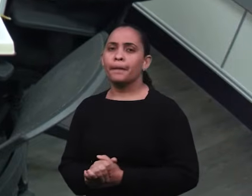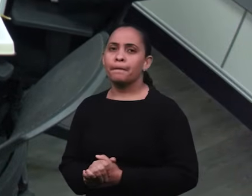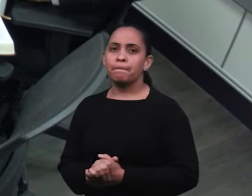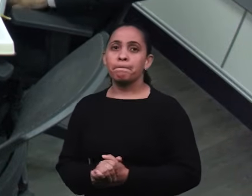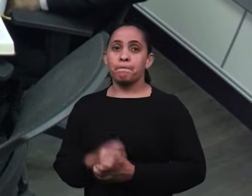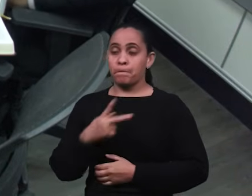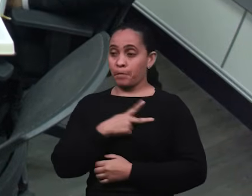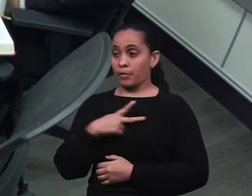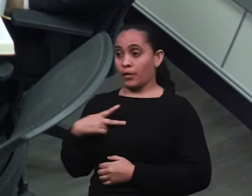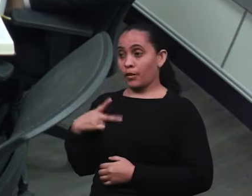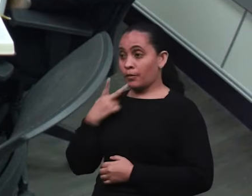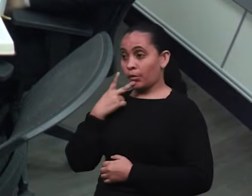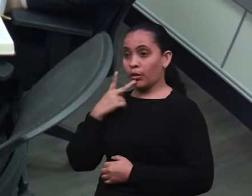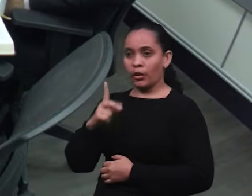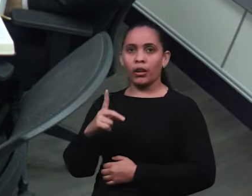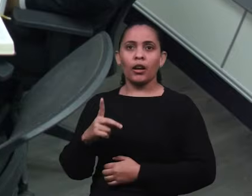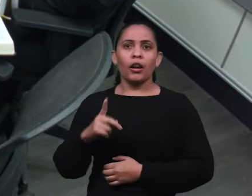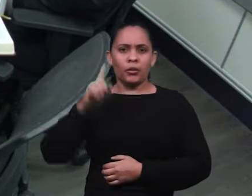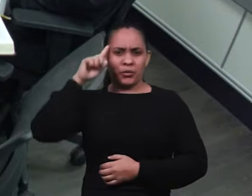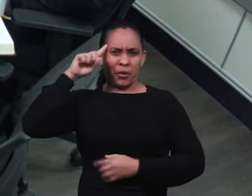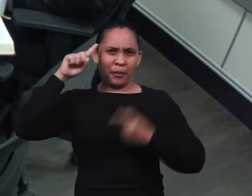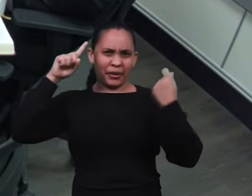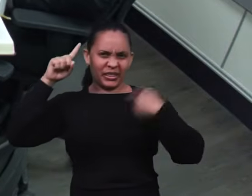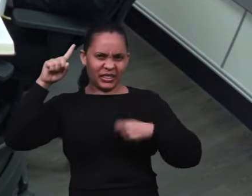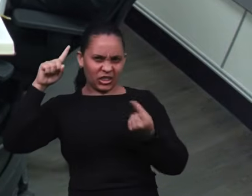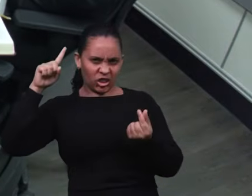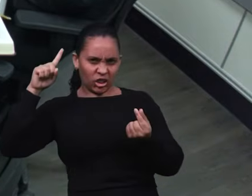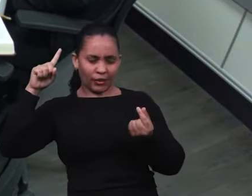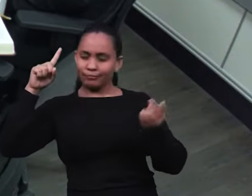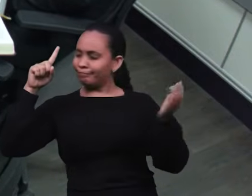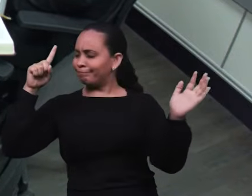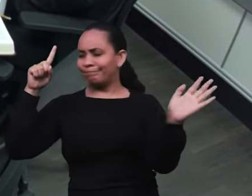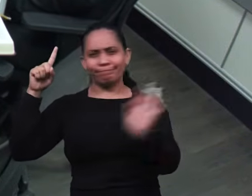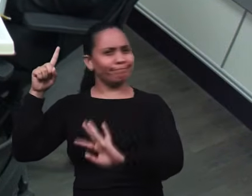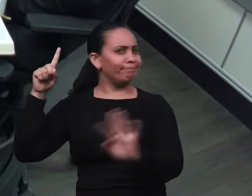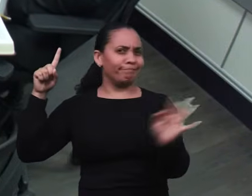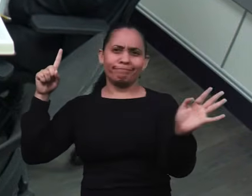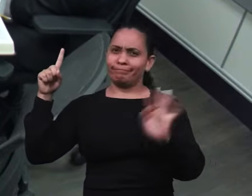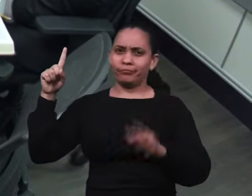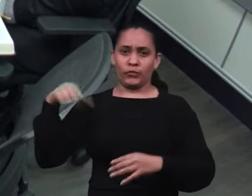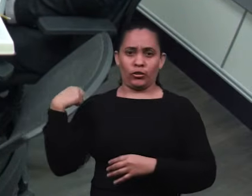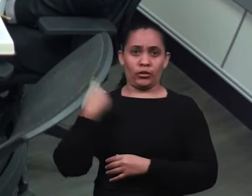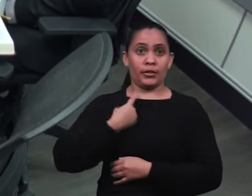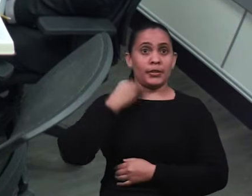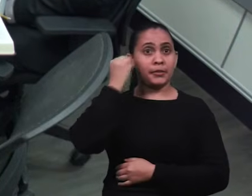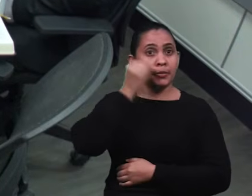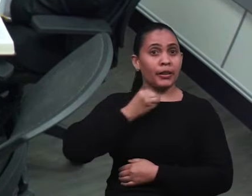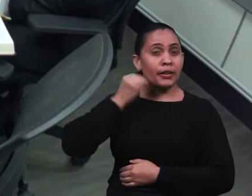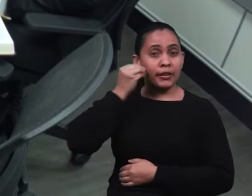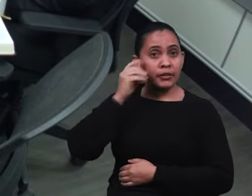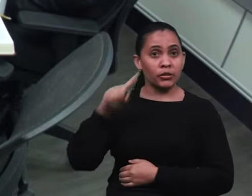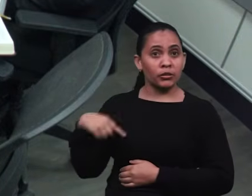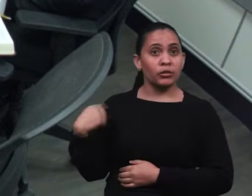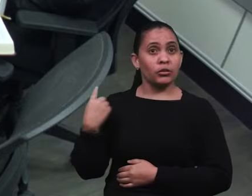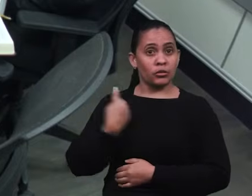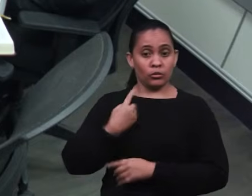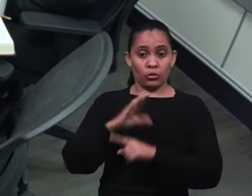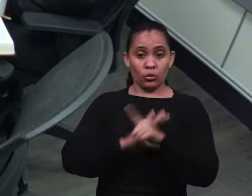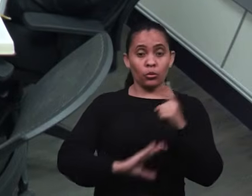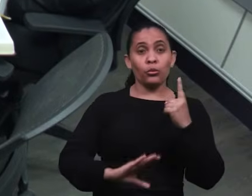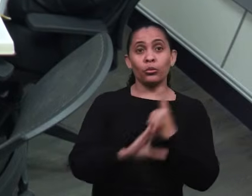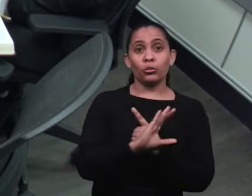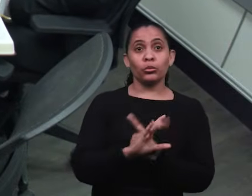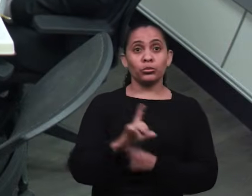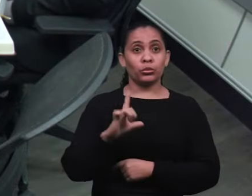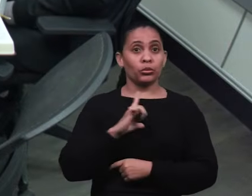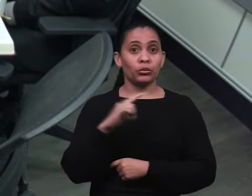Corroborando com o pastor Moisés, o Senhor não precisa do nosso dinheiro. A nossa experiência, aquilo que nós temos vivido, a forma como somos gerados, né? Nos nossos